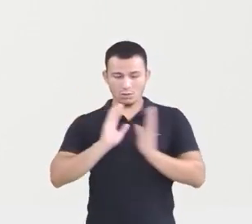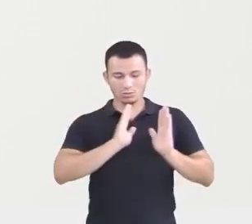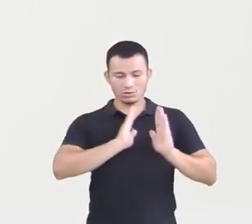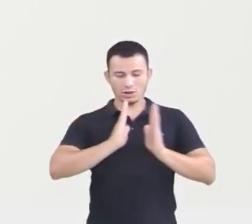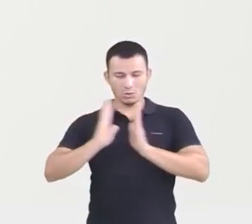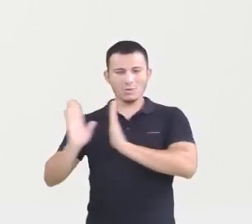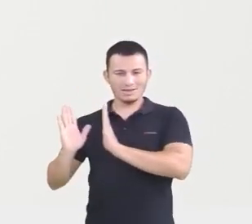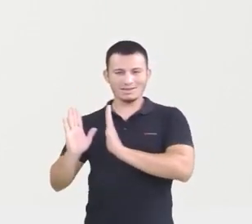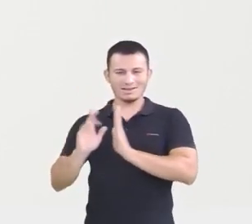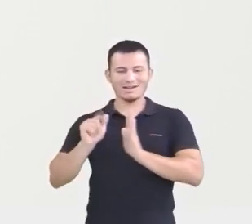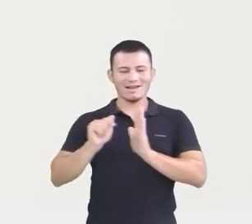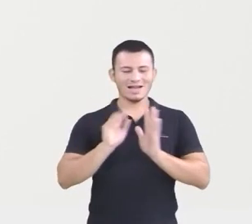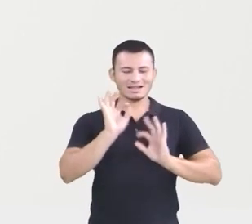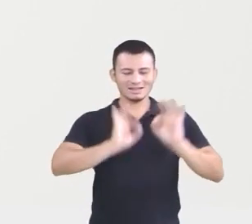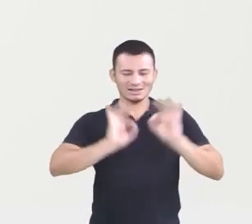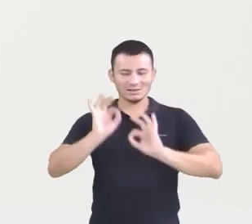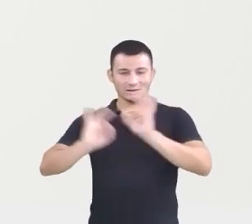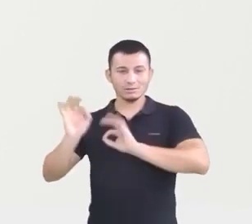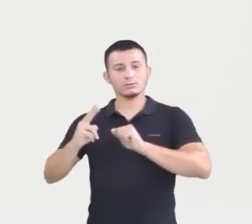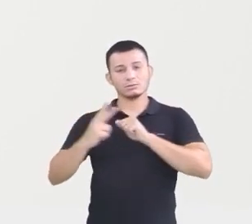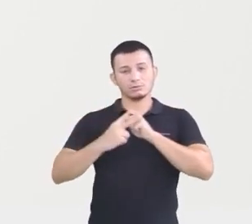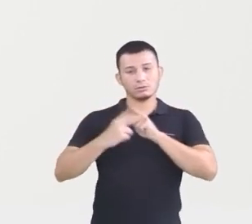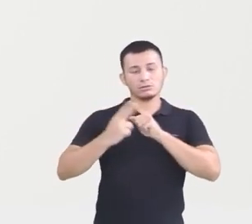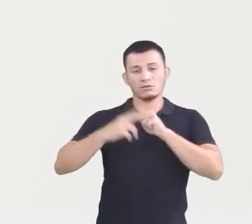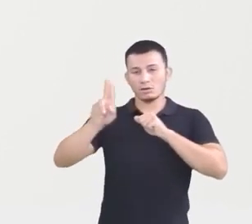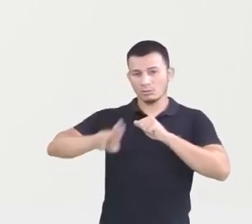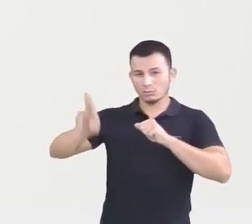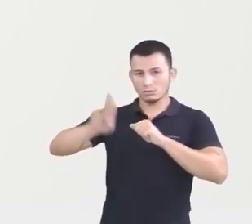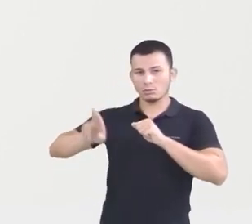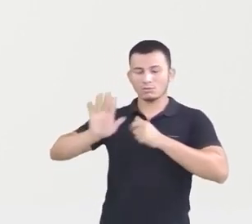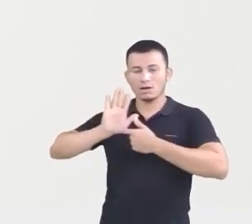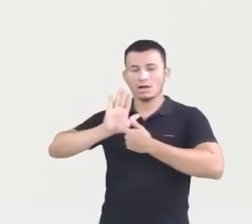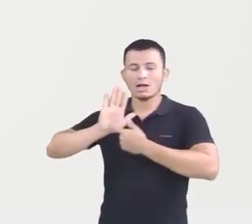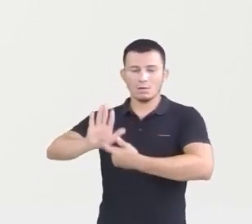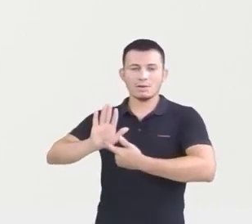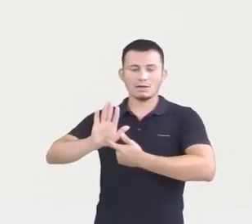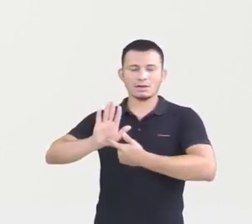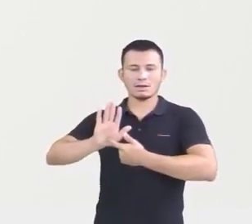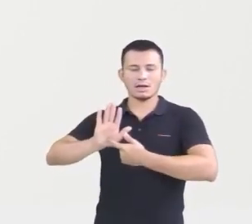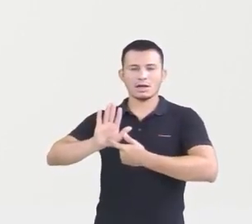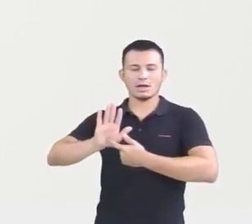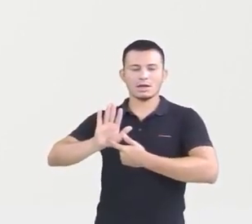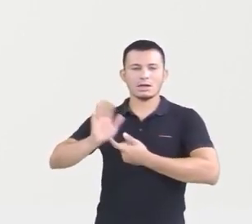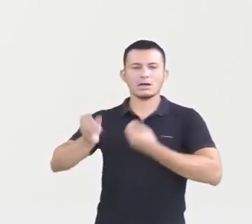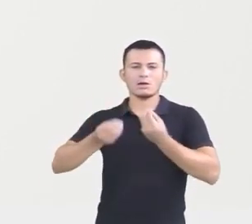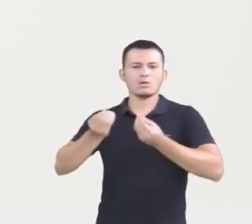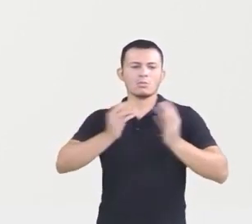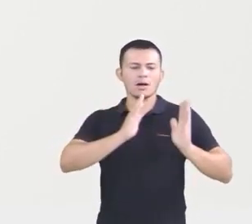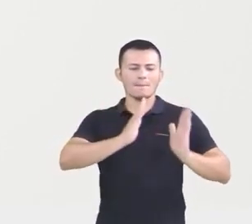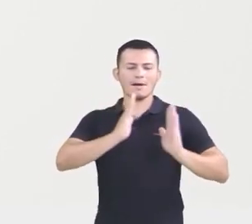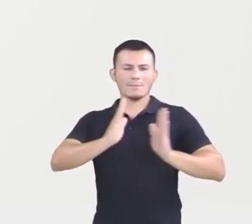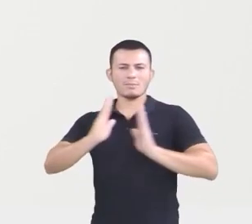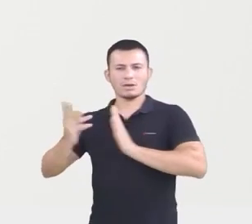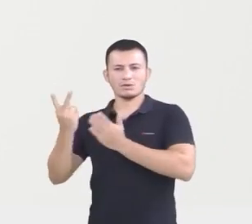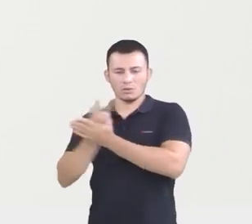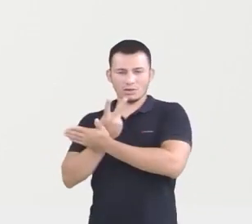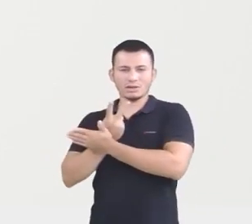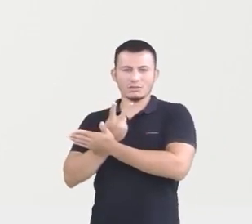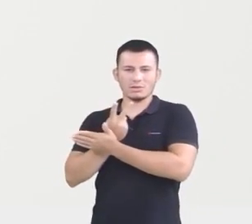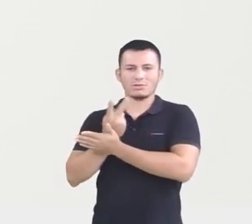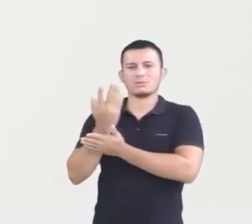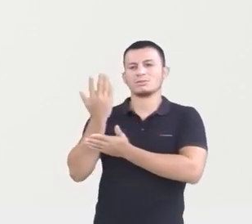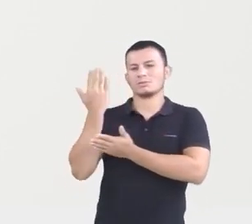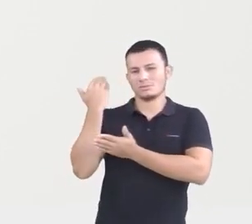essa sequência. Nós vamos usar verbos que vão indicar qual foi a sequência de ações que ocorreram